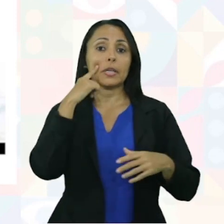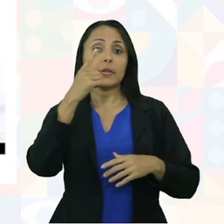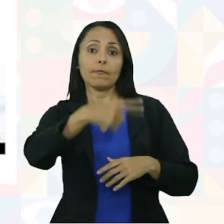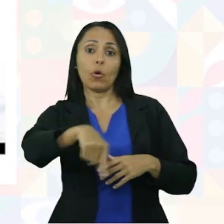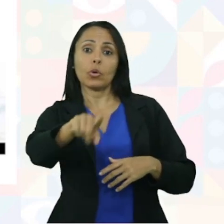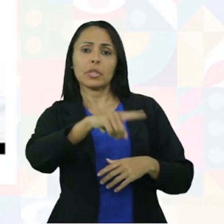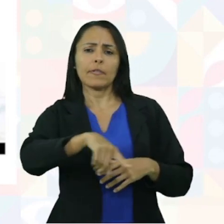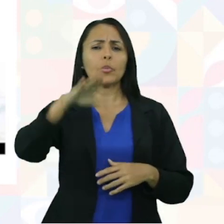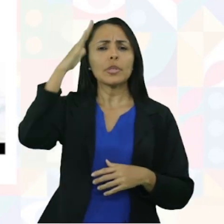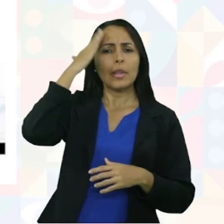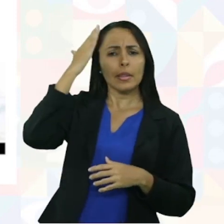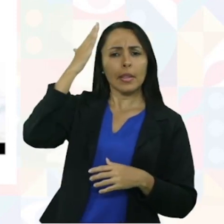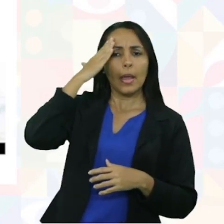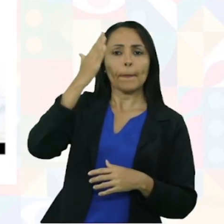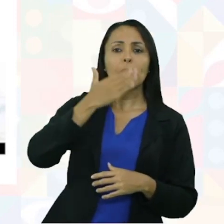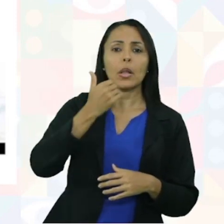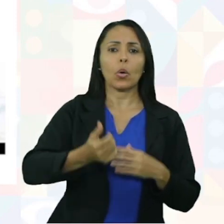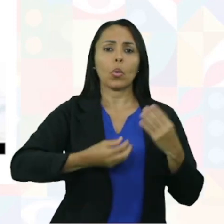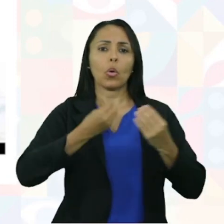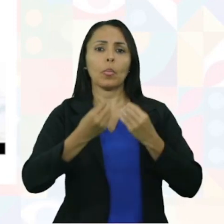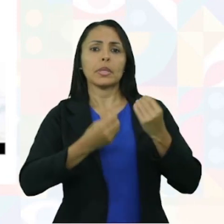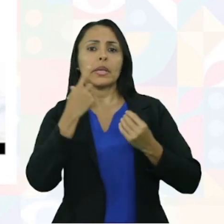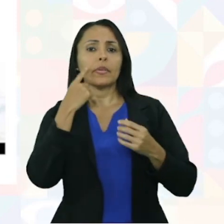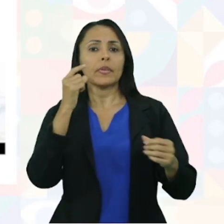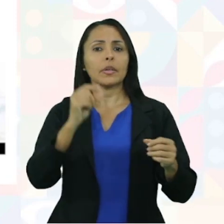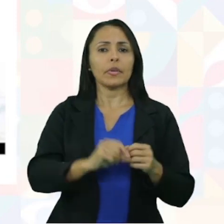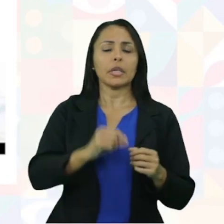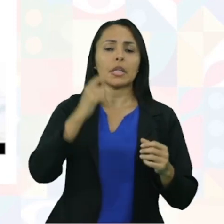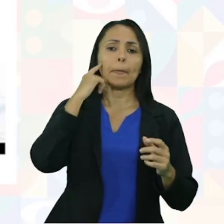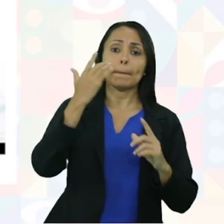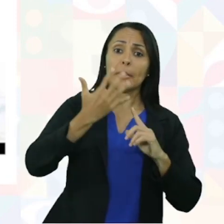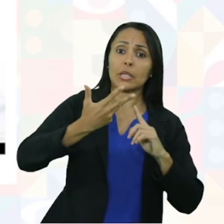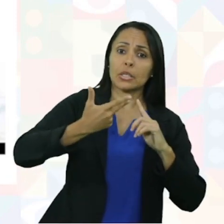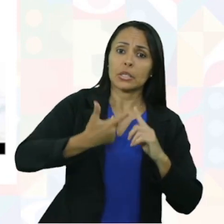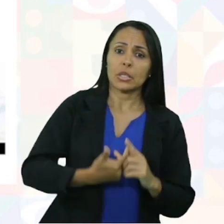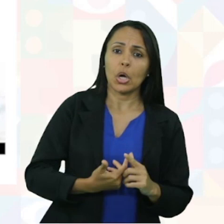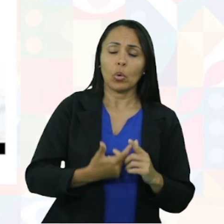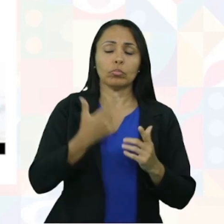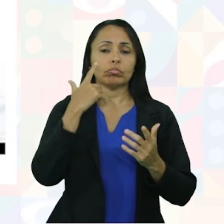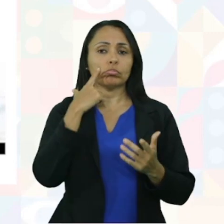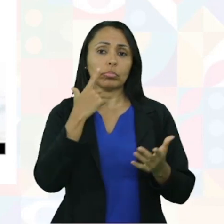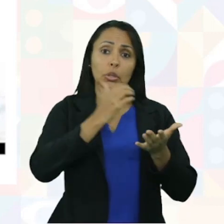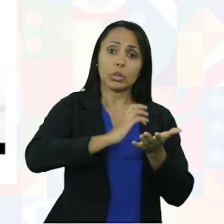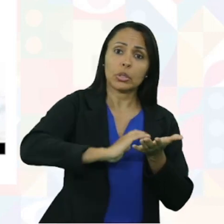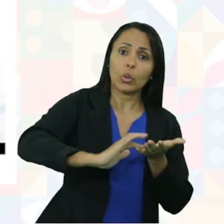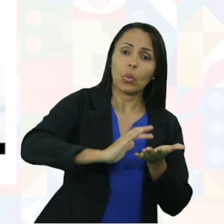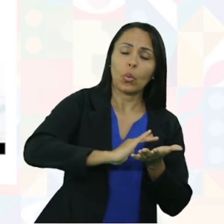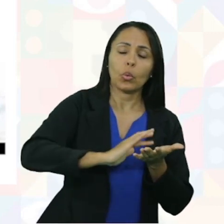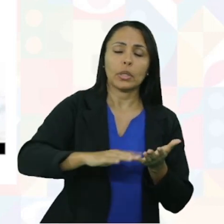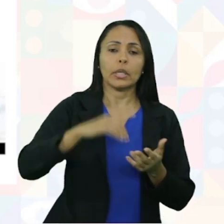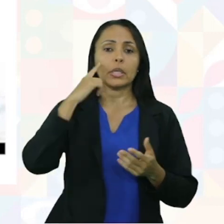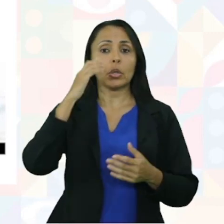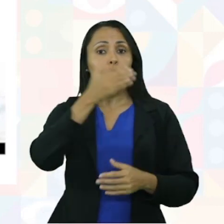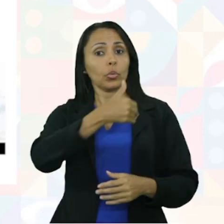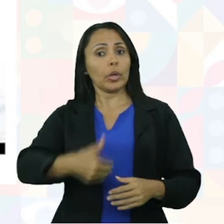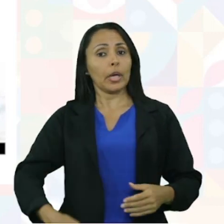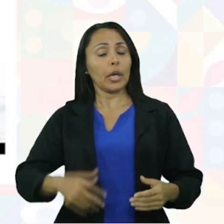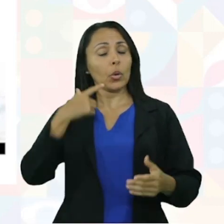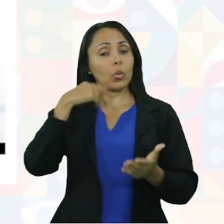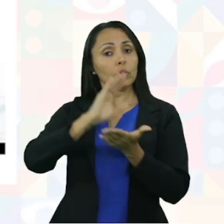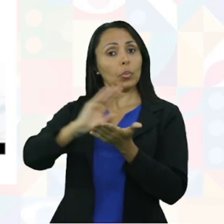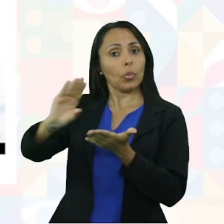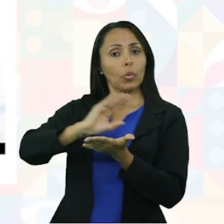um entendimento sobre como se deve ser feita a prestação de contas dos recursos públicos destinados às